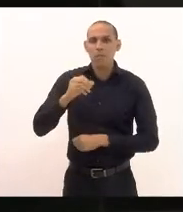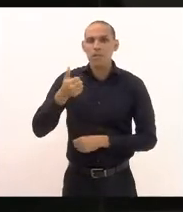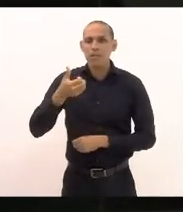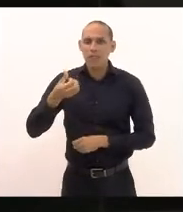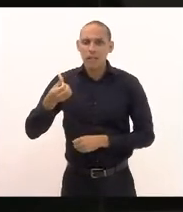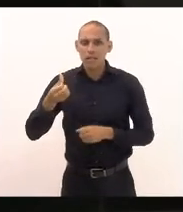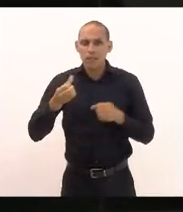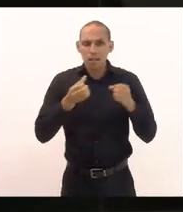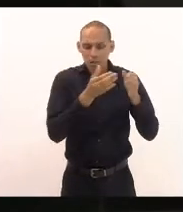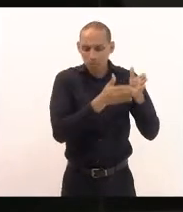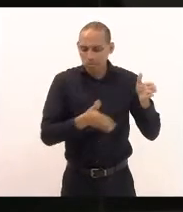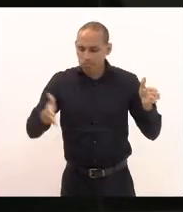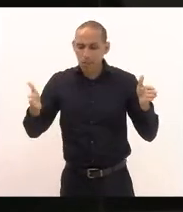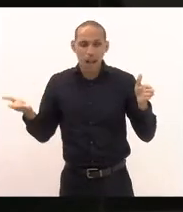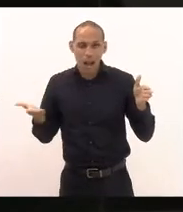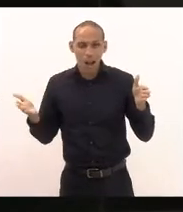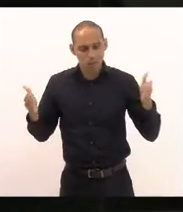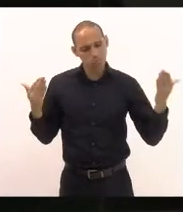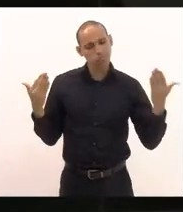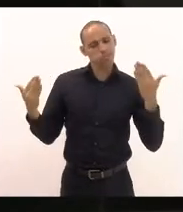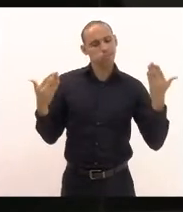nós tivemos